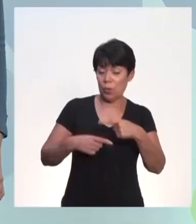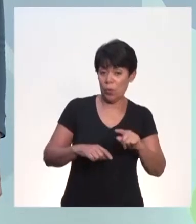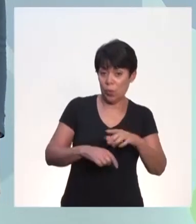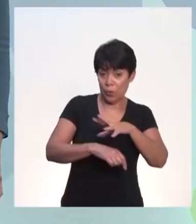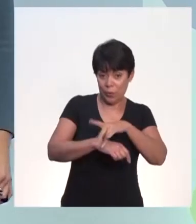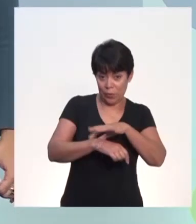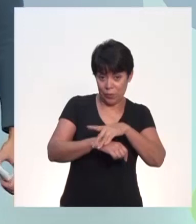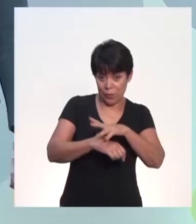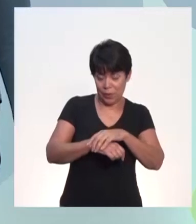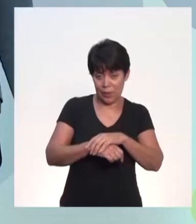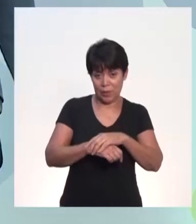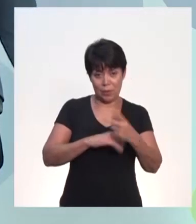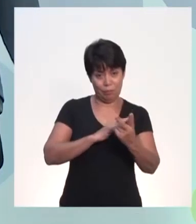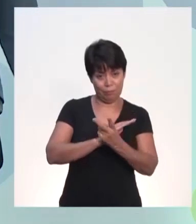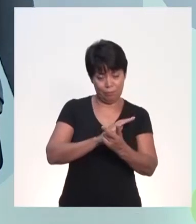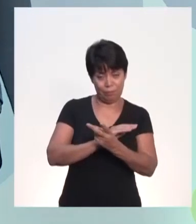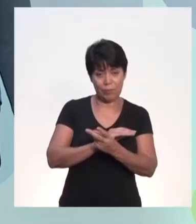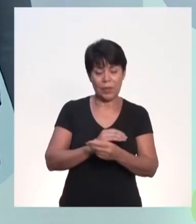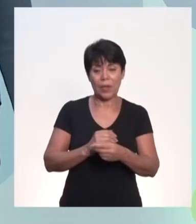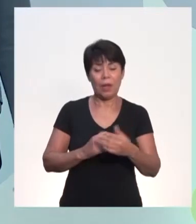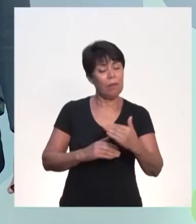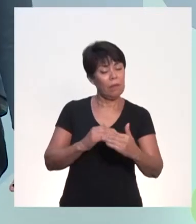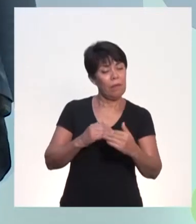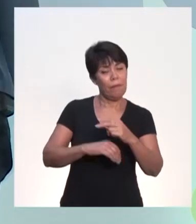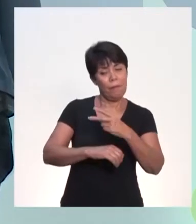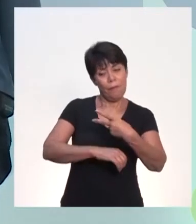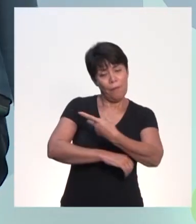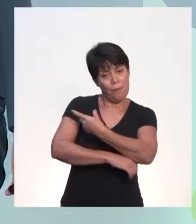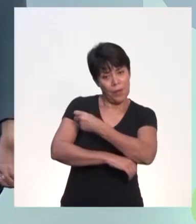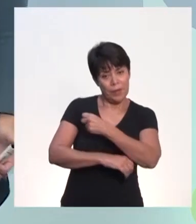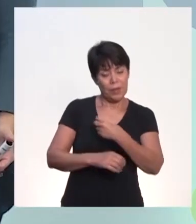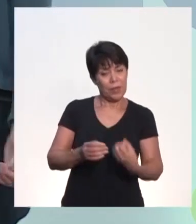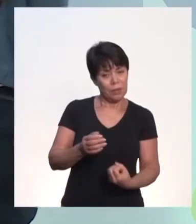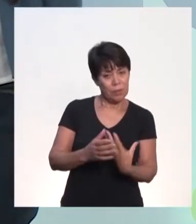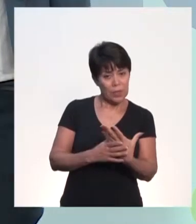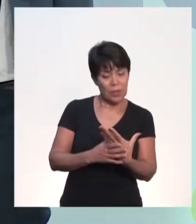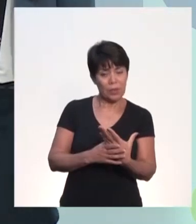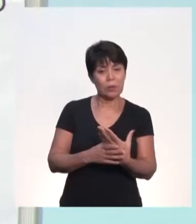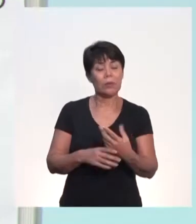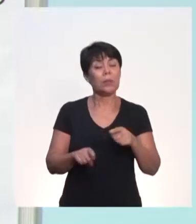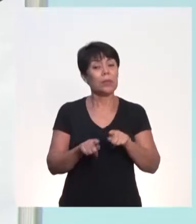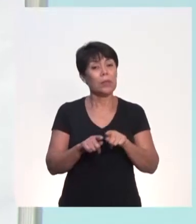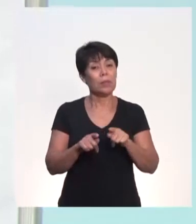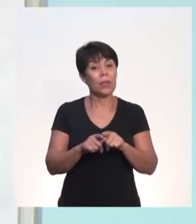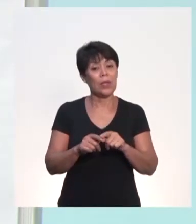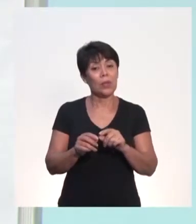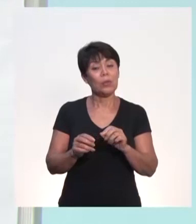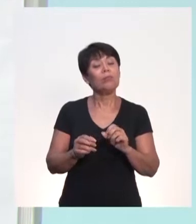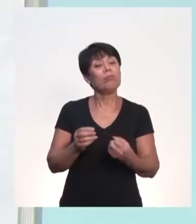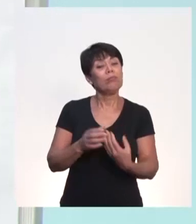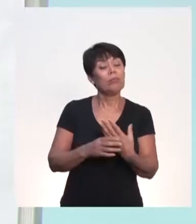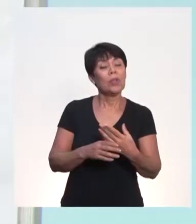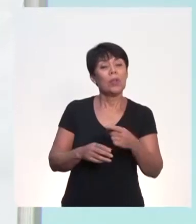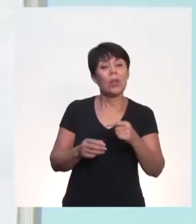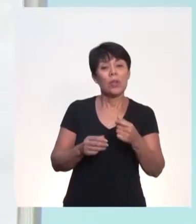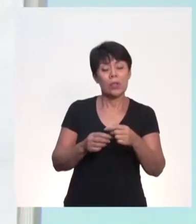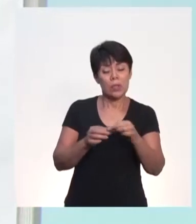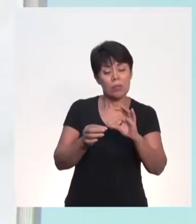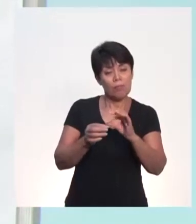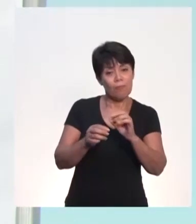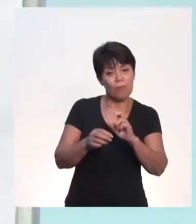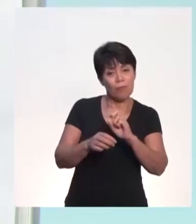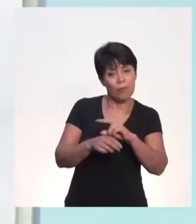doenças, são desenvolvidas as vacinas, produzidas com os mesmos antígenos que causam a